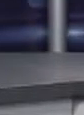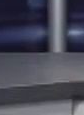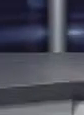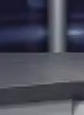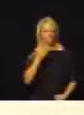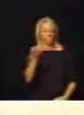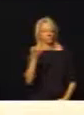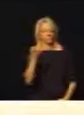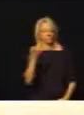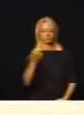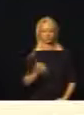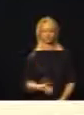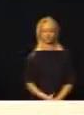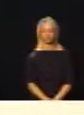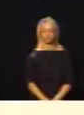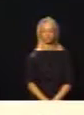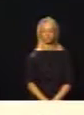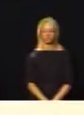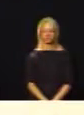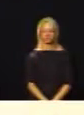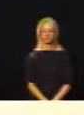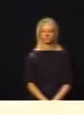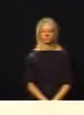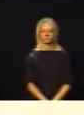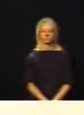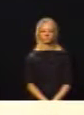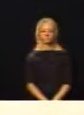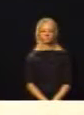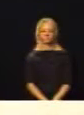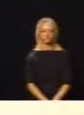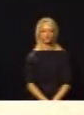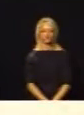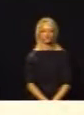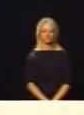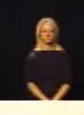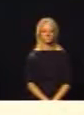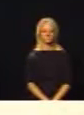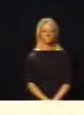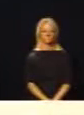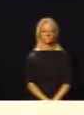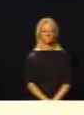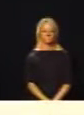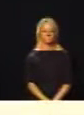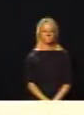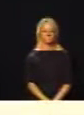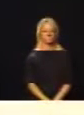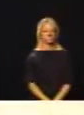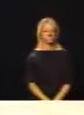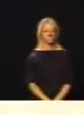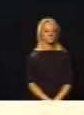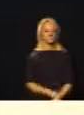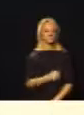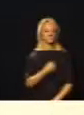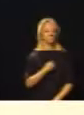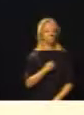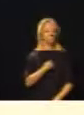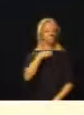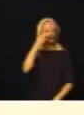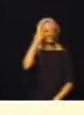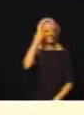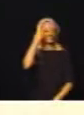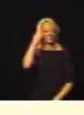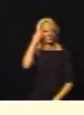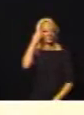quarta-feira o vereador Billy le De Angeles quer que a prefeitura instale braços de iluminação pública onde já existem